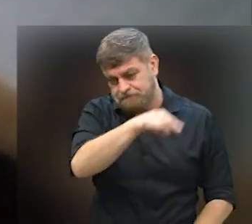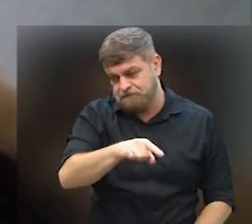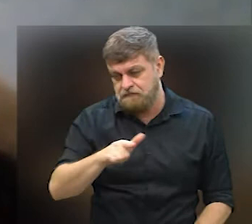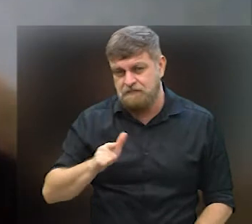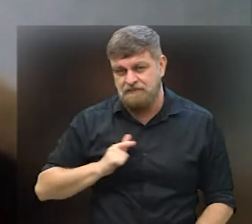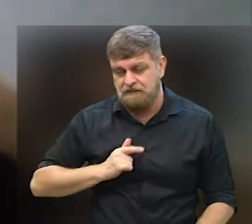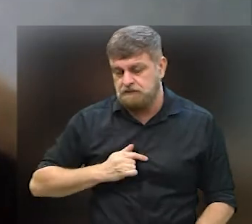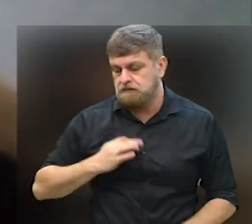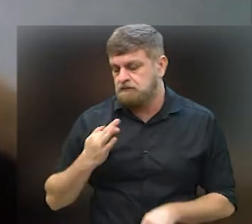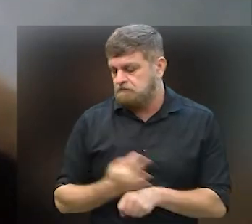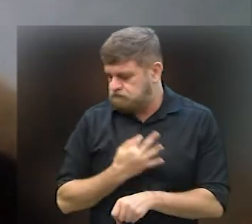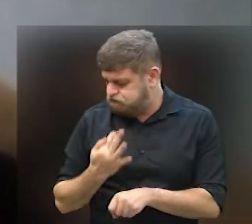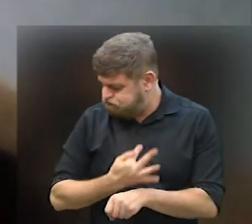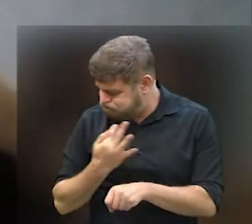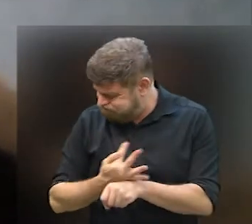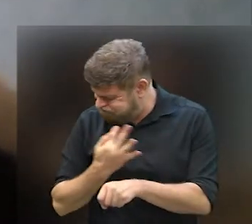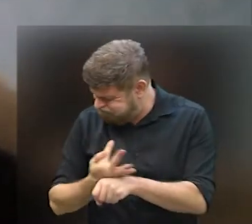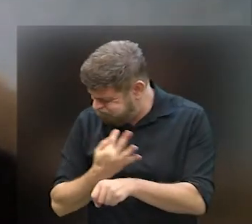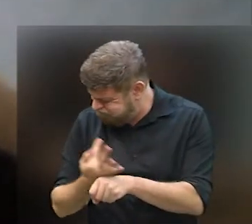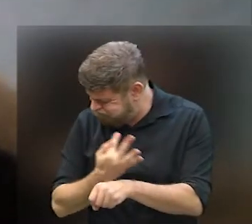Então, foi um exercício